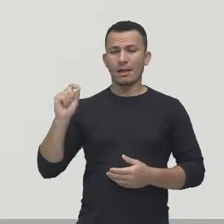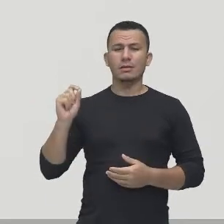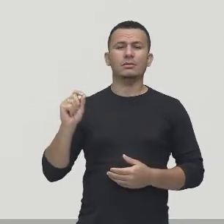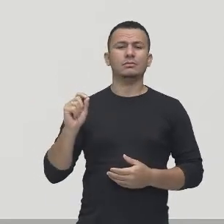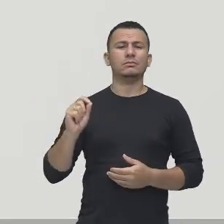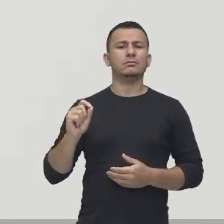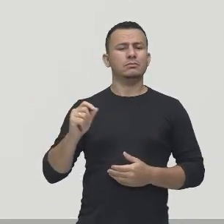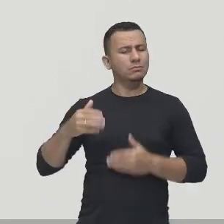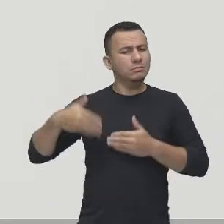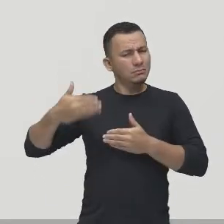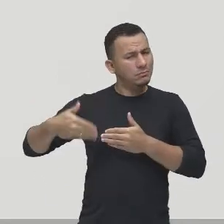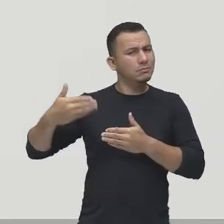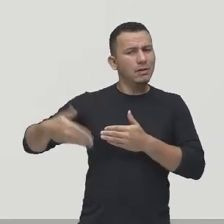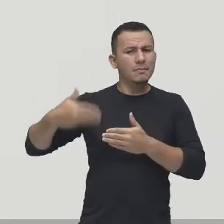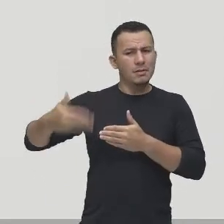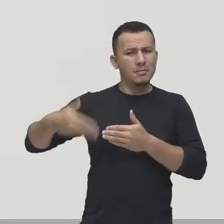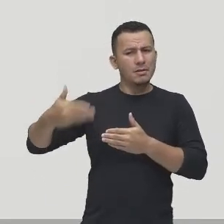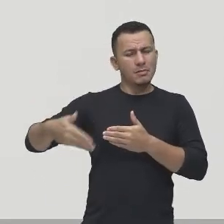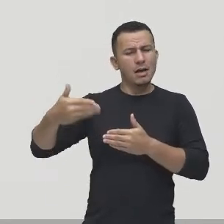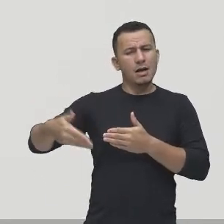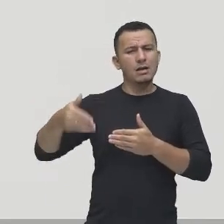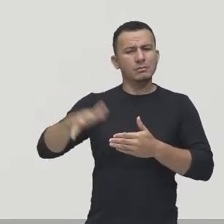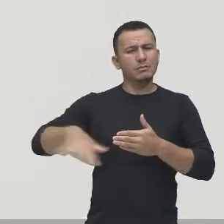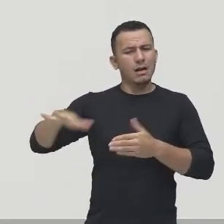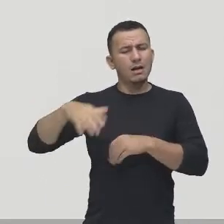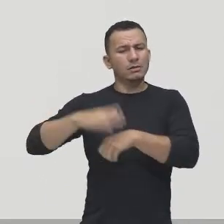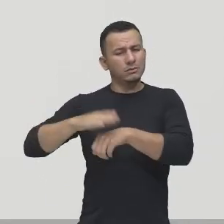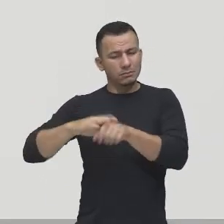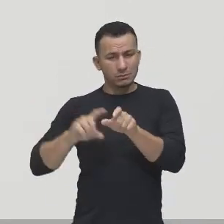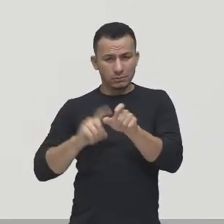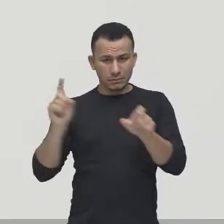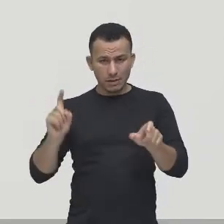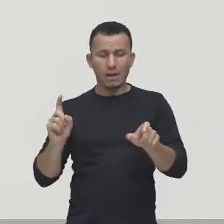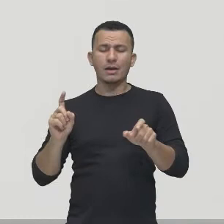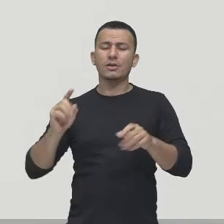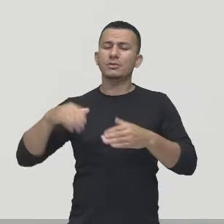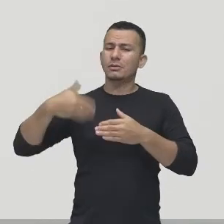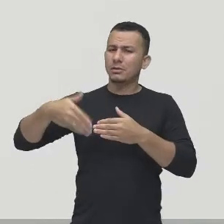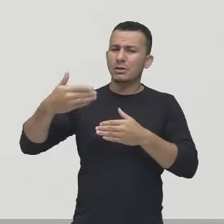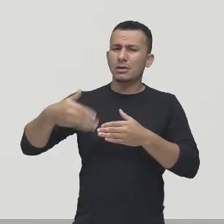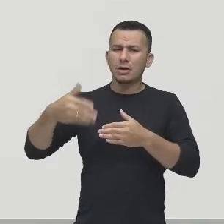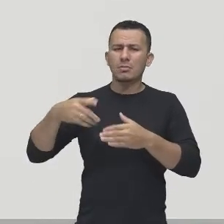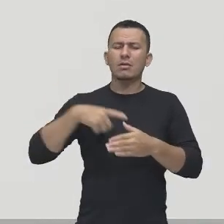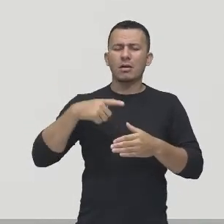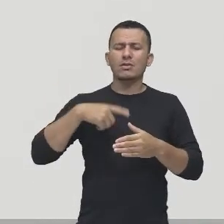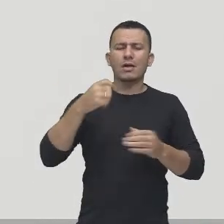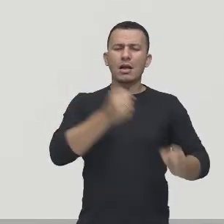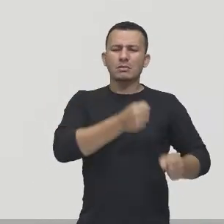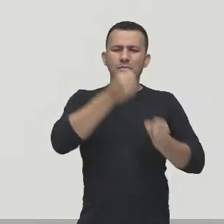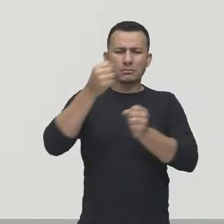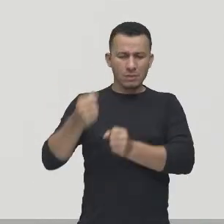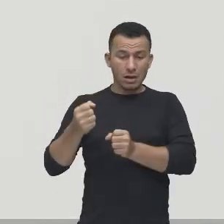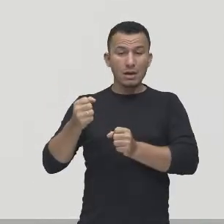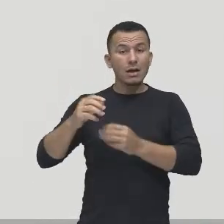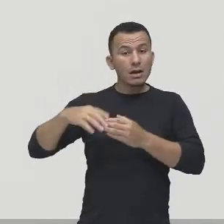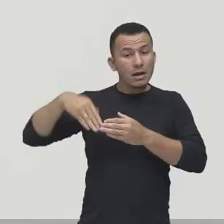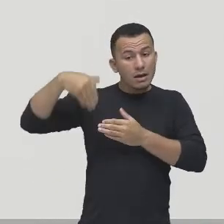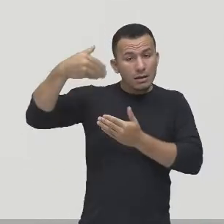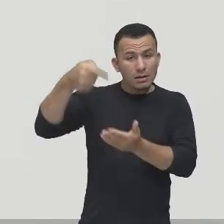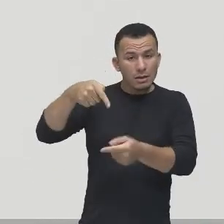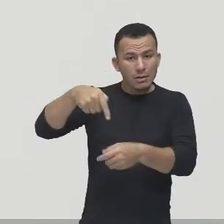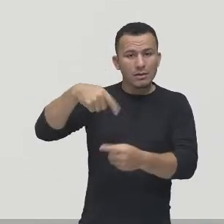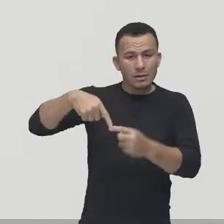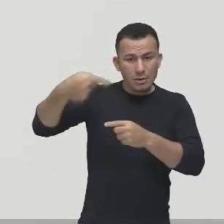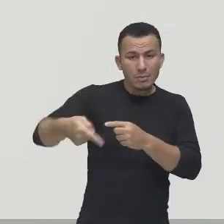se segurando, né? Primeiro como uma área independente, depois como uma área sob domínio ali da União Soviética e depois